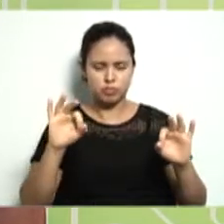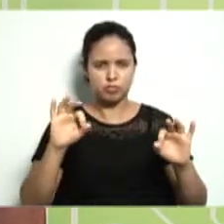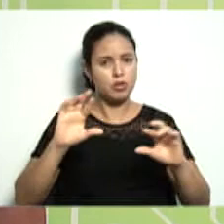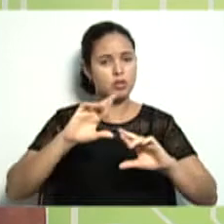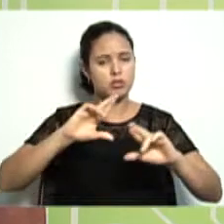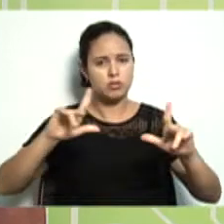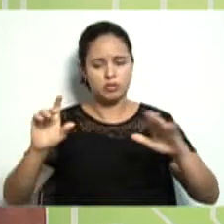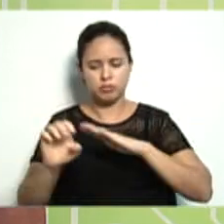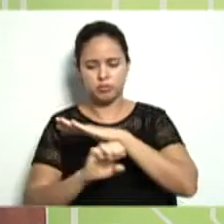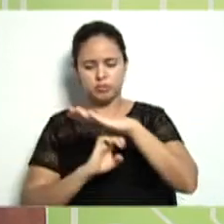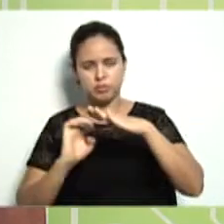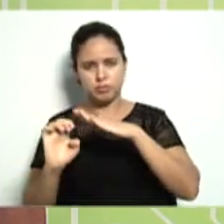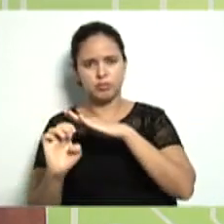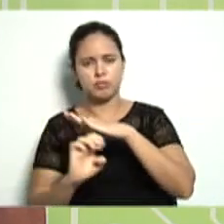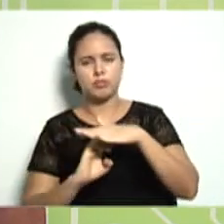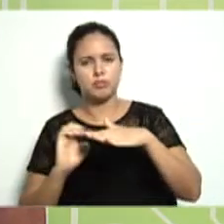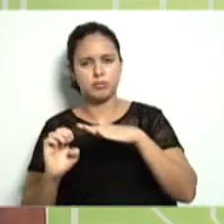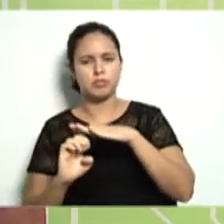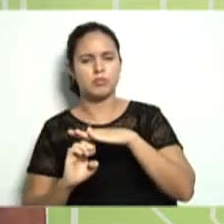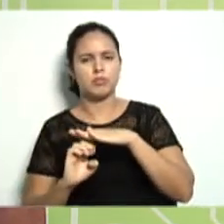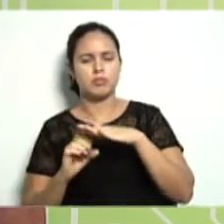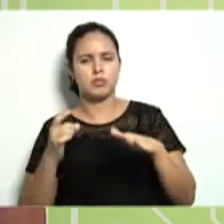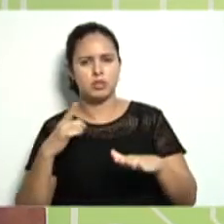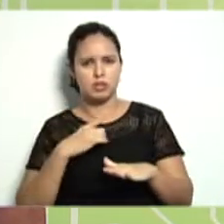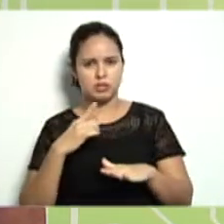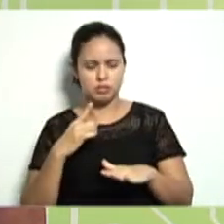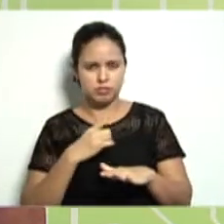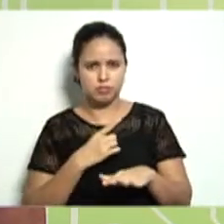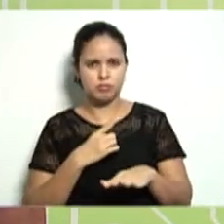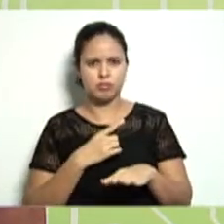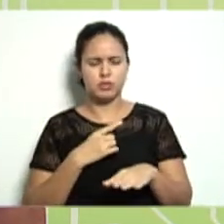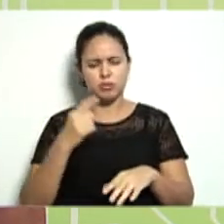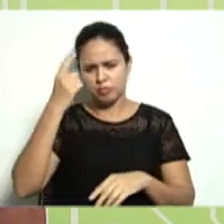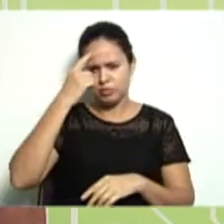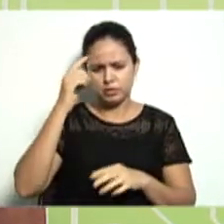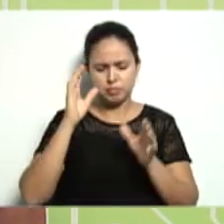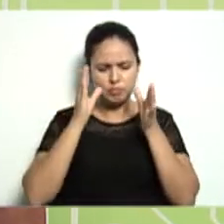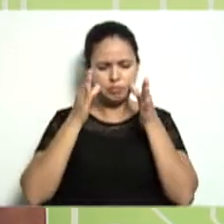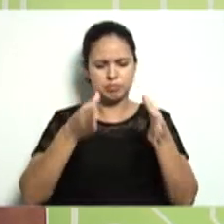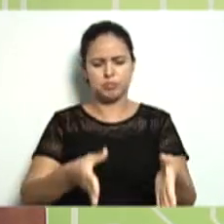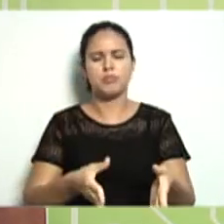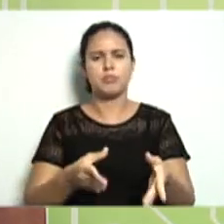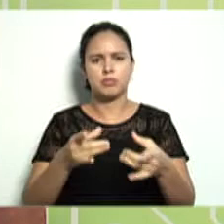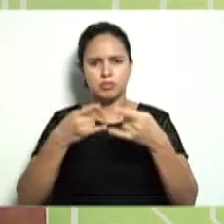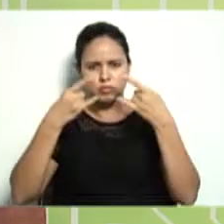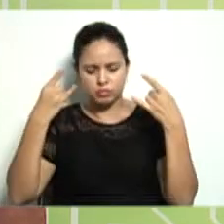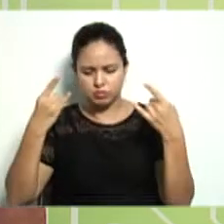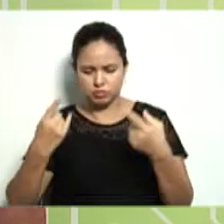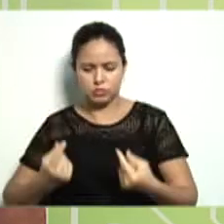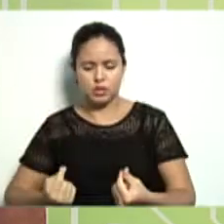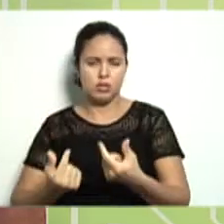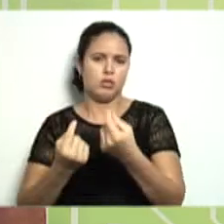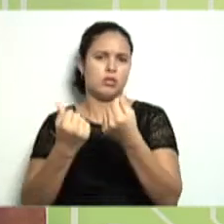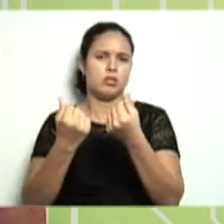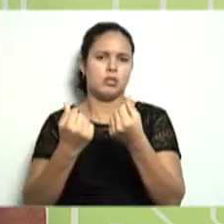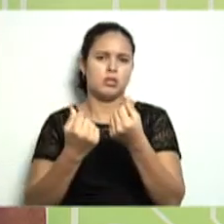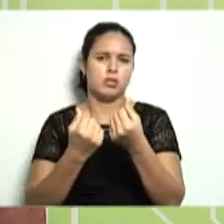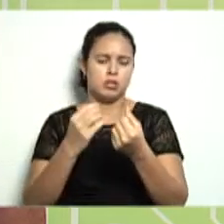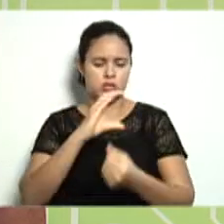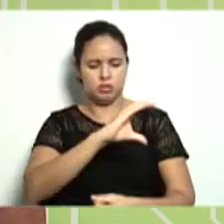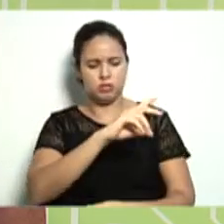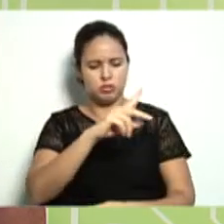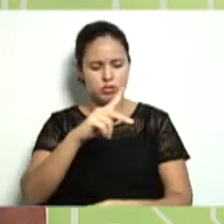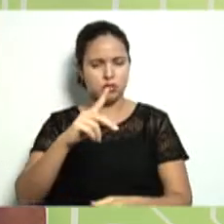das empresas que nós temos, que visam principalmente o lucro, mas a cooperativa ela tem um cunho